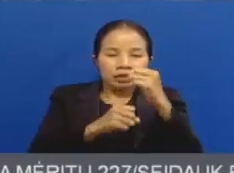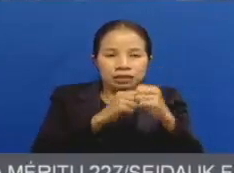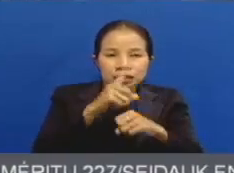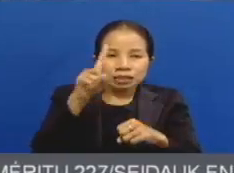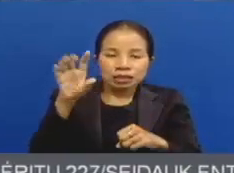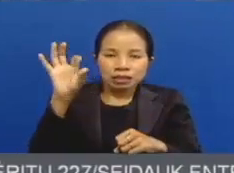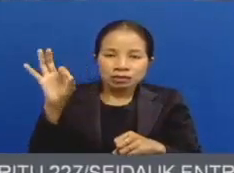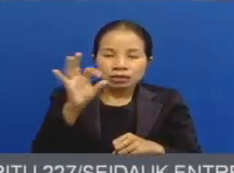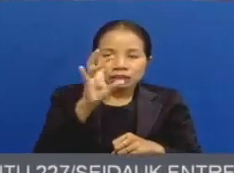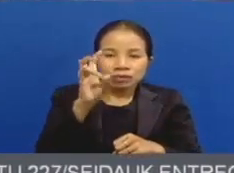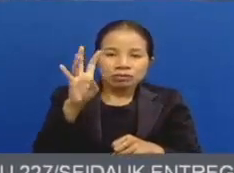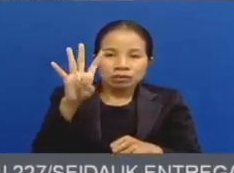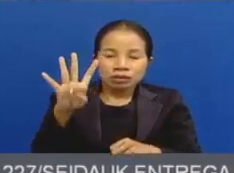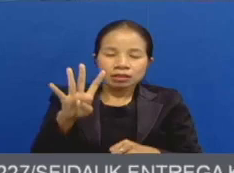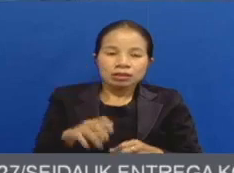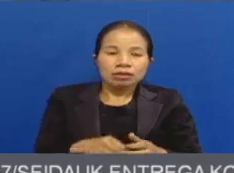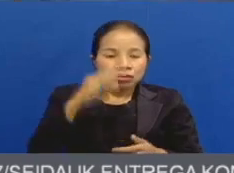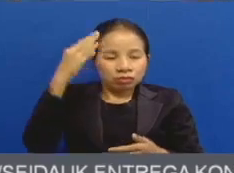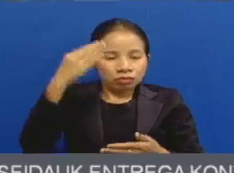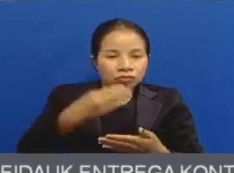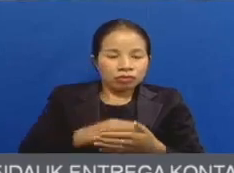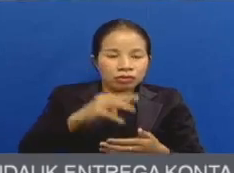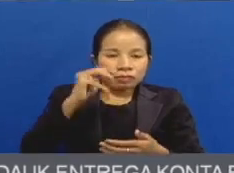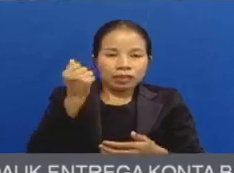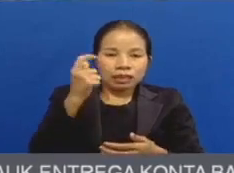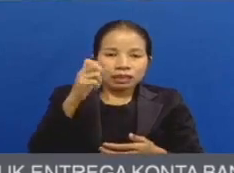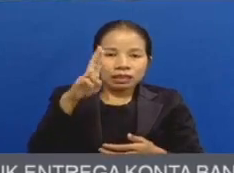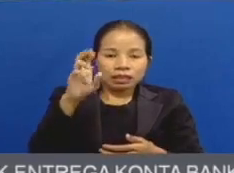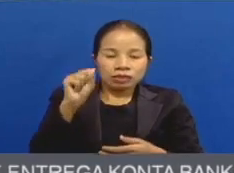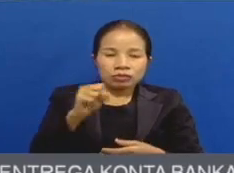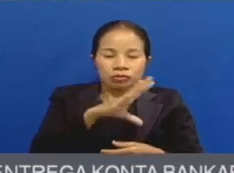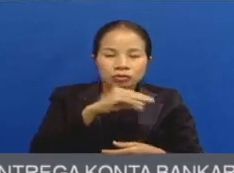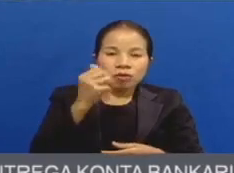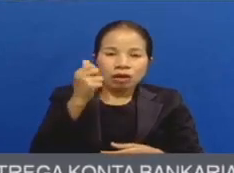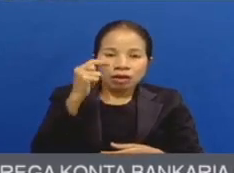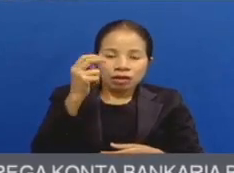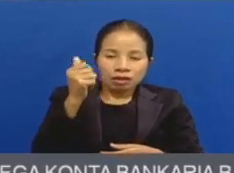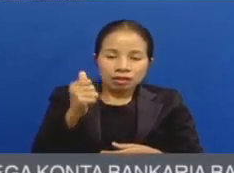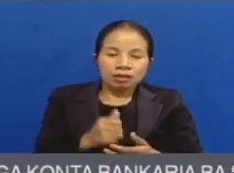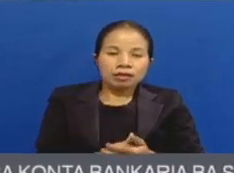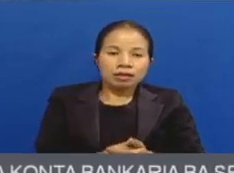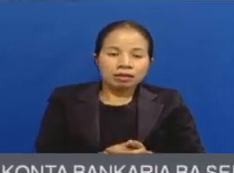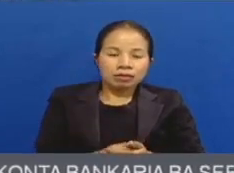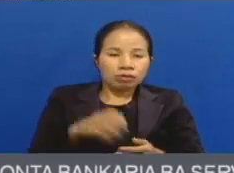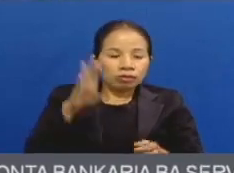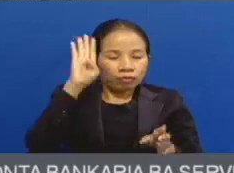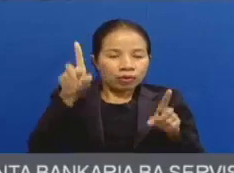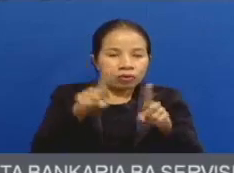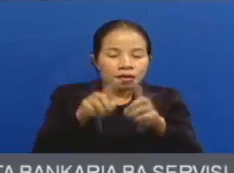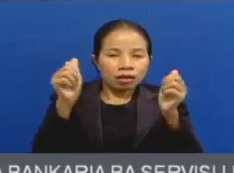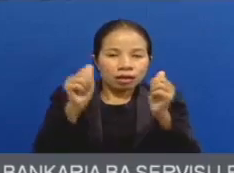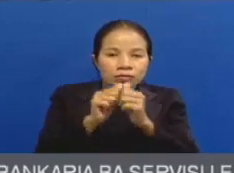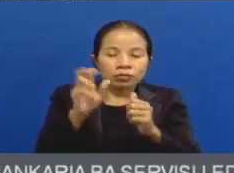tu sehitu nulo resin hat, wan husi Mateus Ferreira, no Ana Flora de Jesus Ferreira, homun aling na